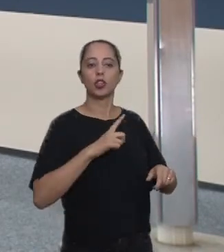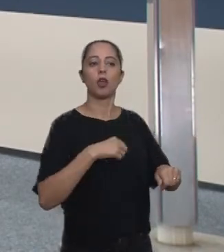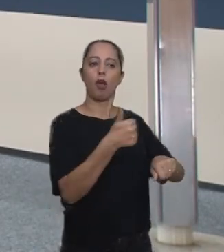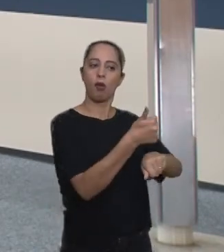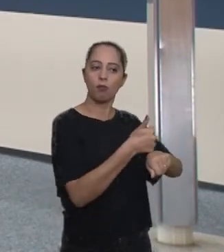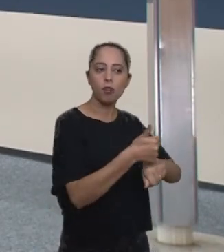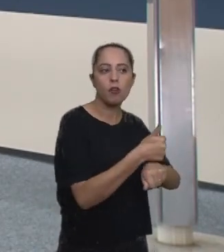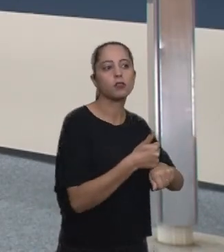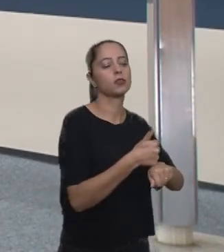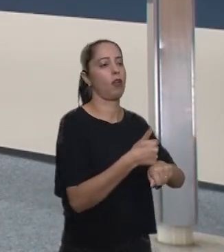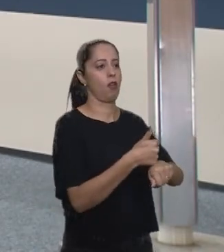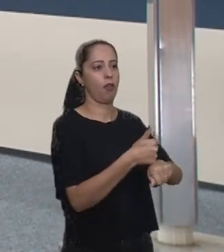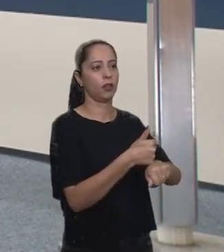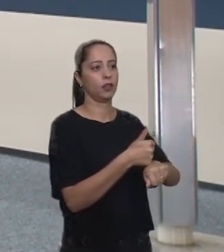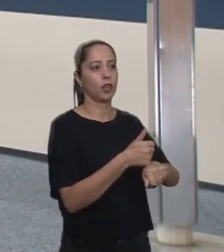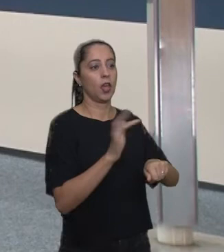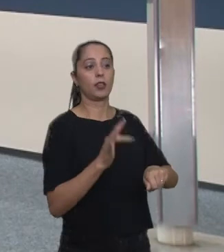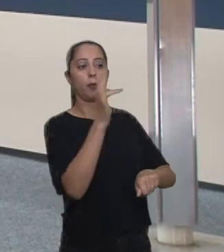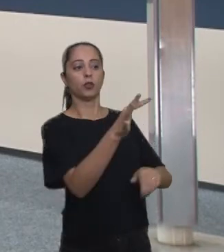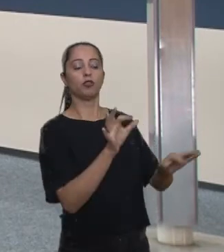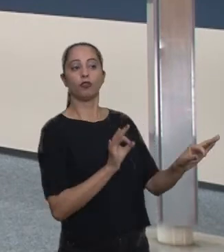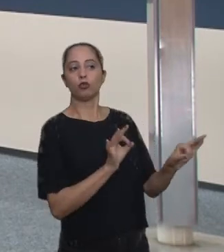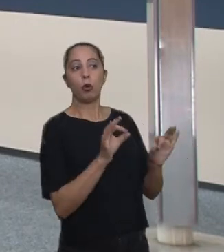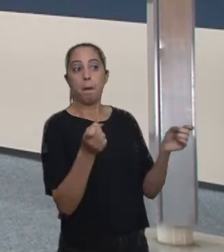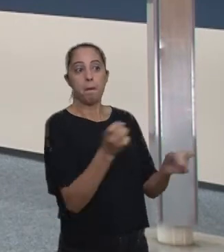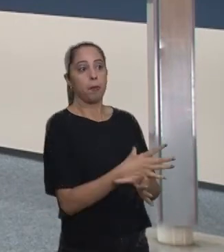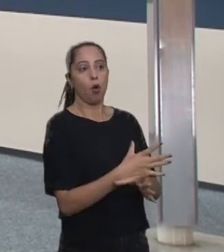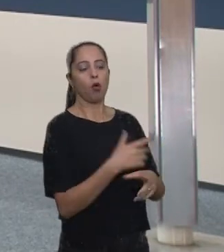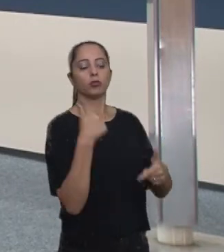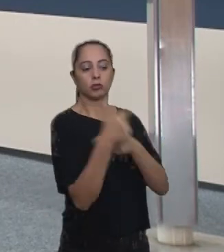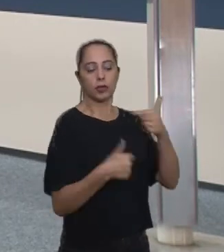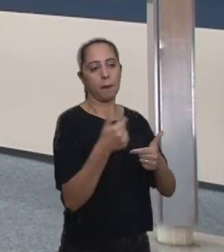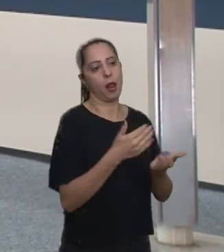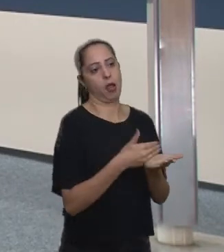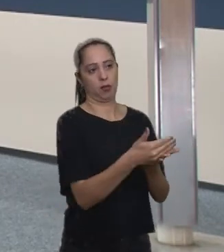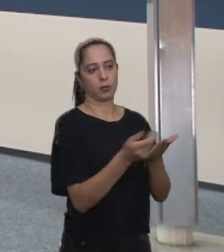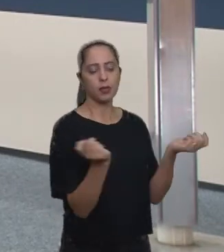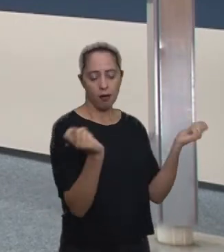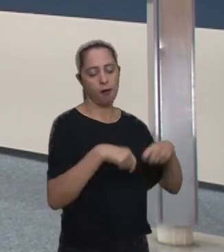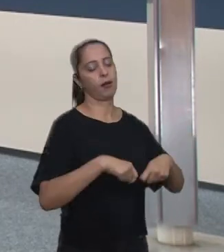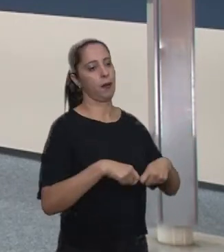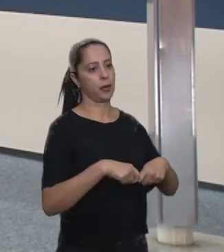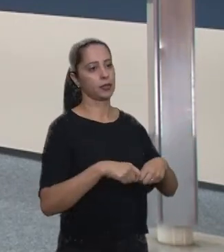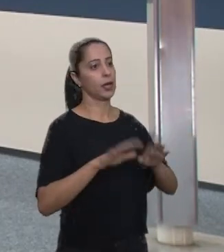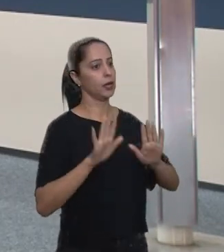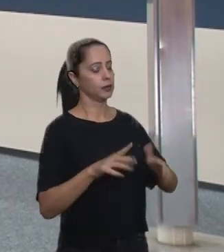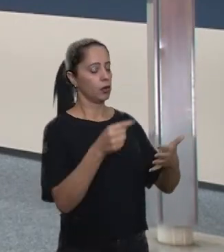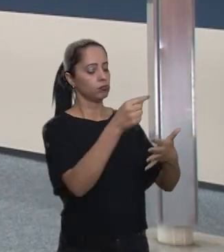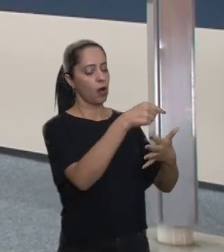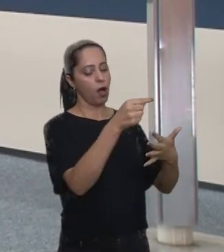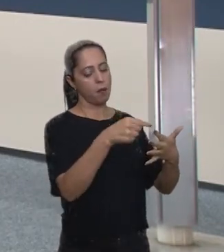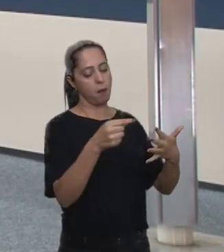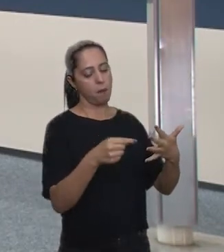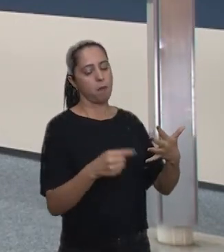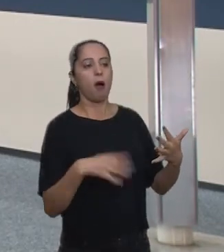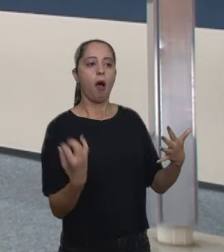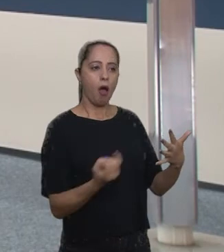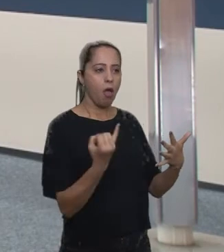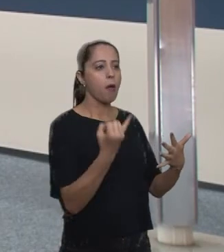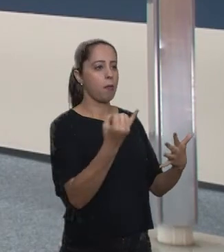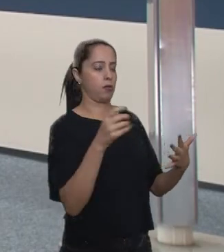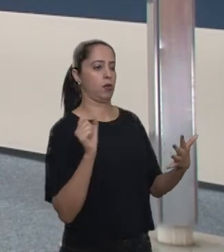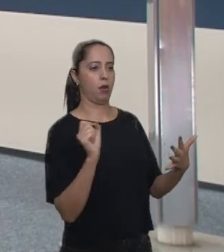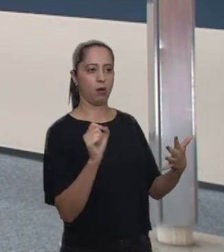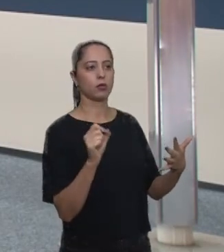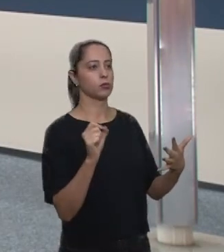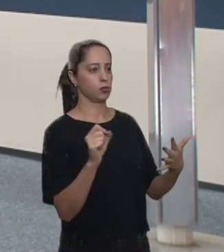as garantias, né? E vão estar preparados para o mercado de trabalho. Então, acho que são questões muito importantes que reafirmam